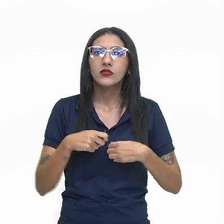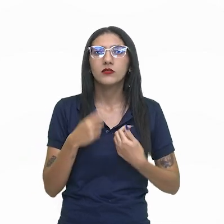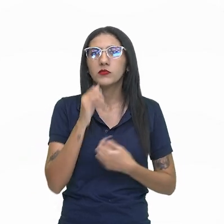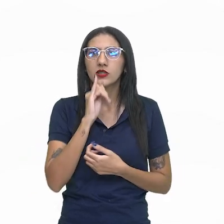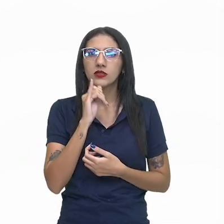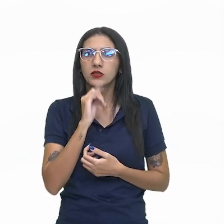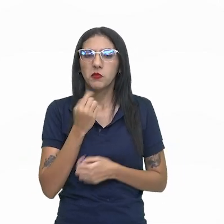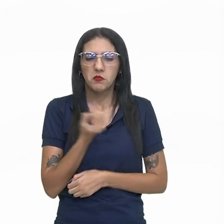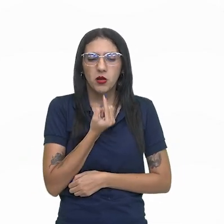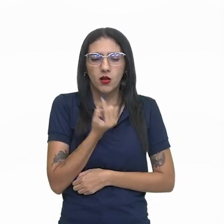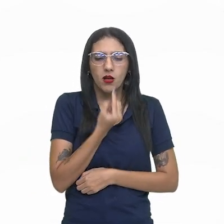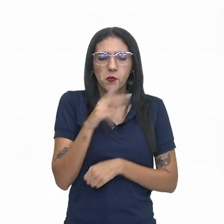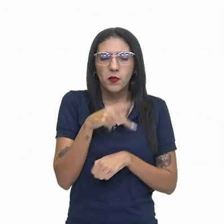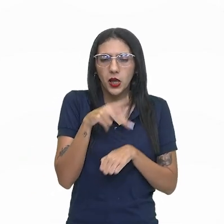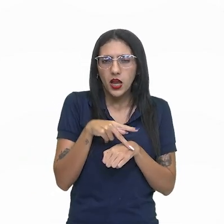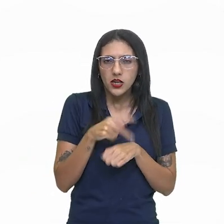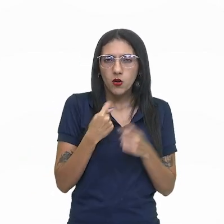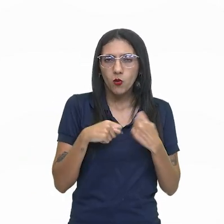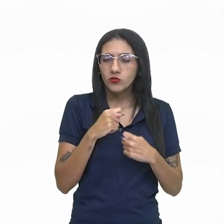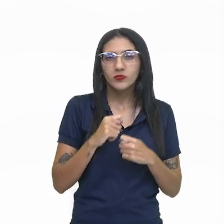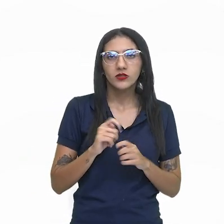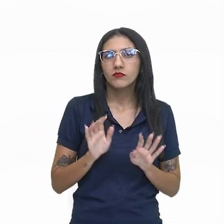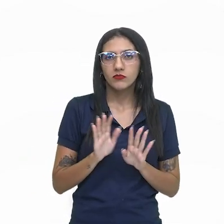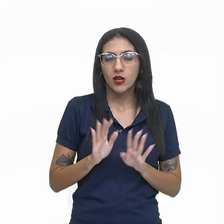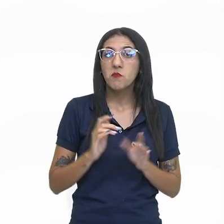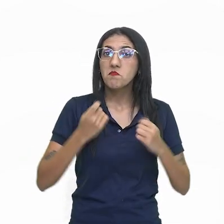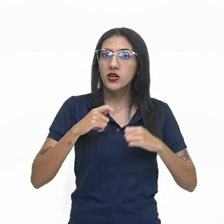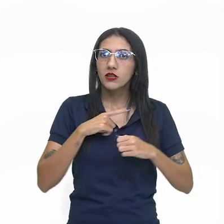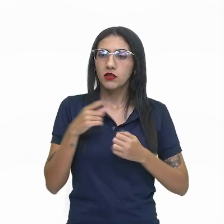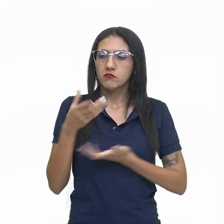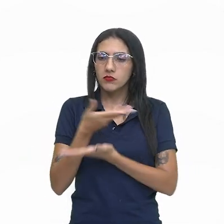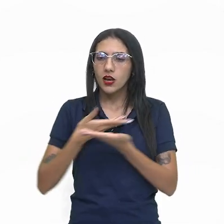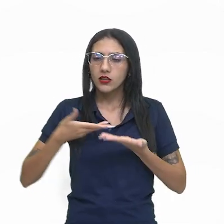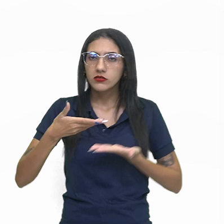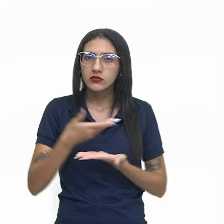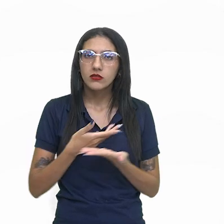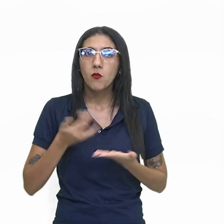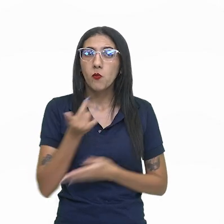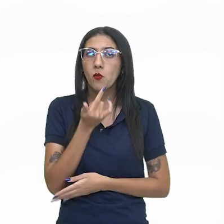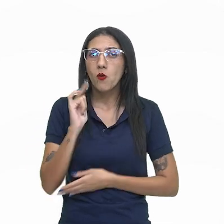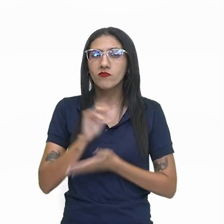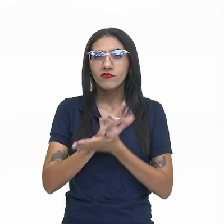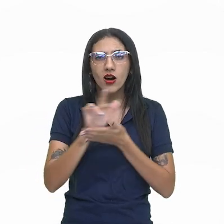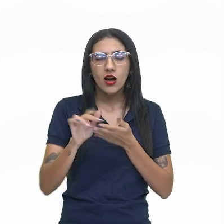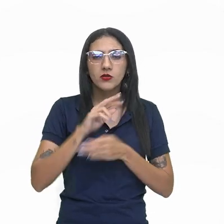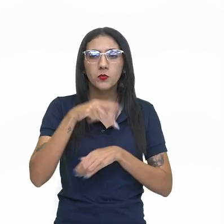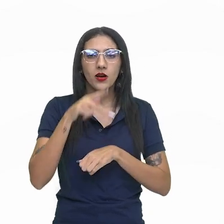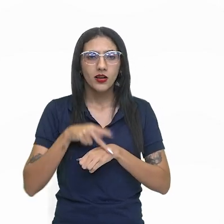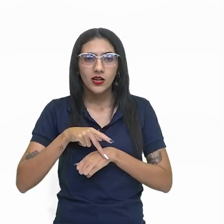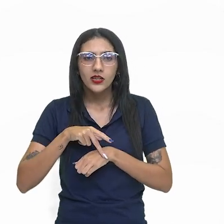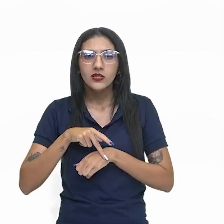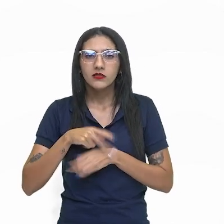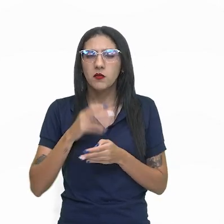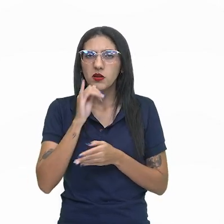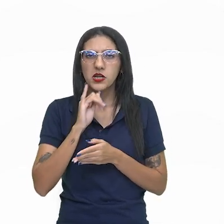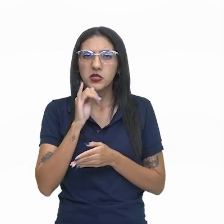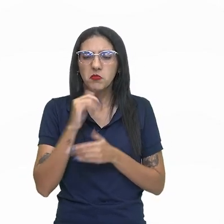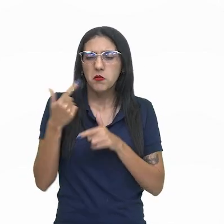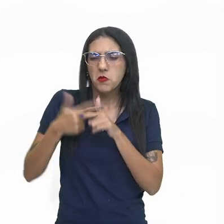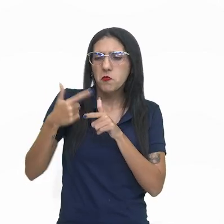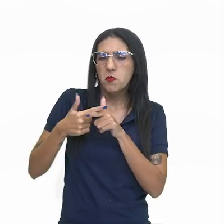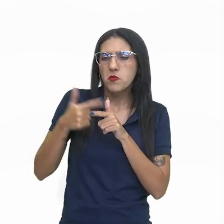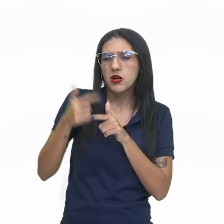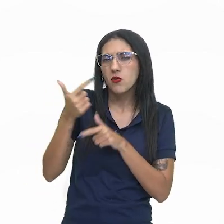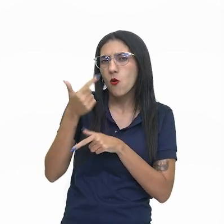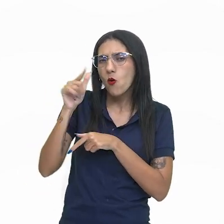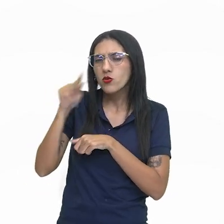país ficar isolado na economia mundial. Ele tem que se relacionar com vários países, sim. Nada de ficar falando mal de país vizinho, nada de ficar